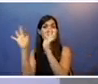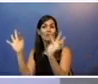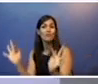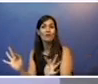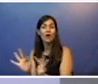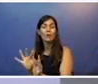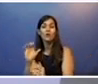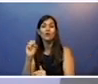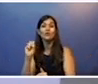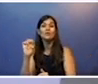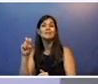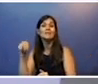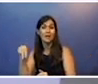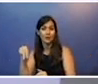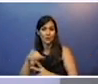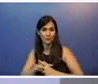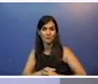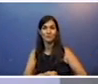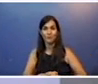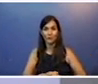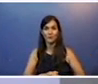hipotenusa.